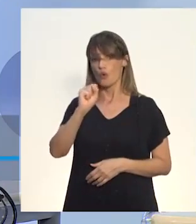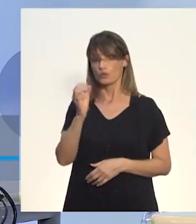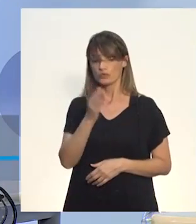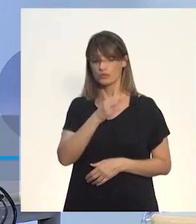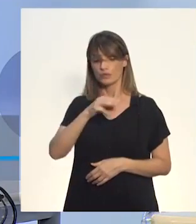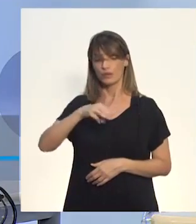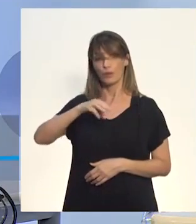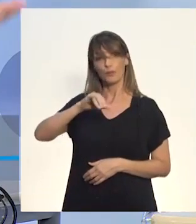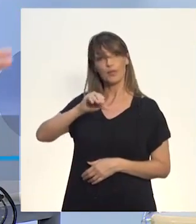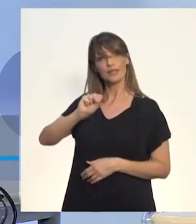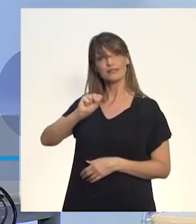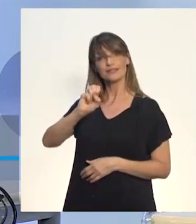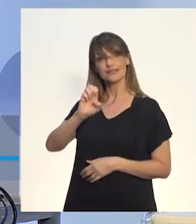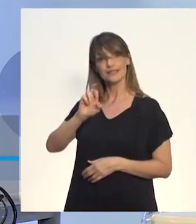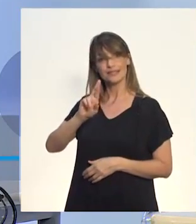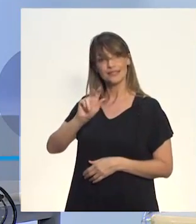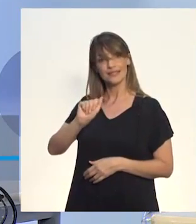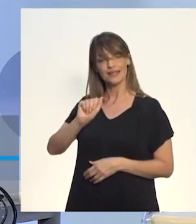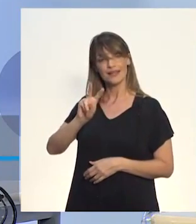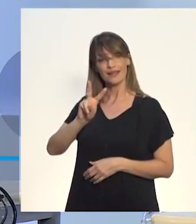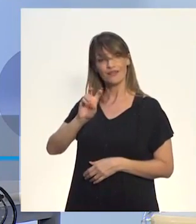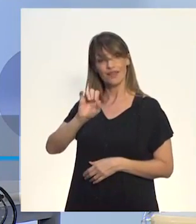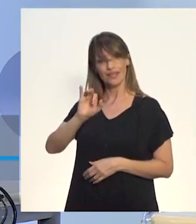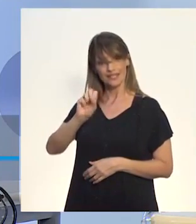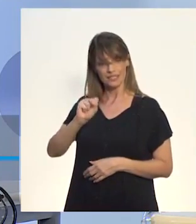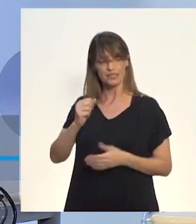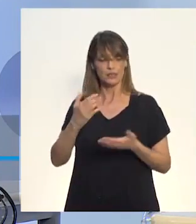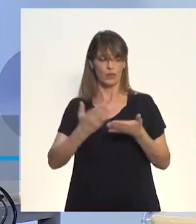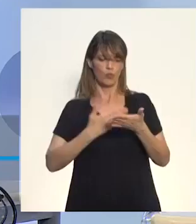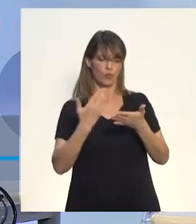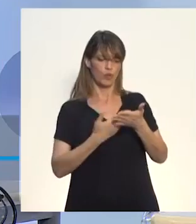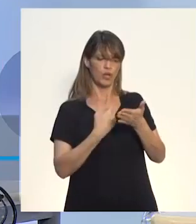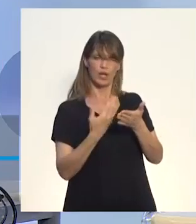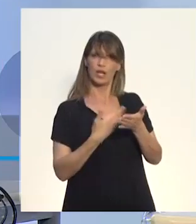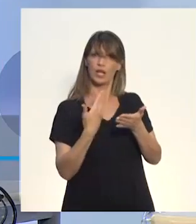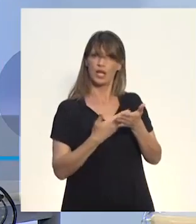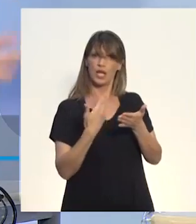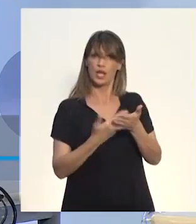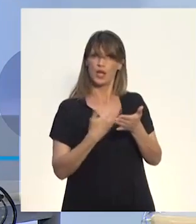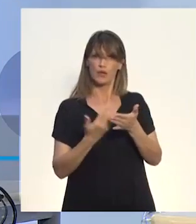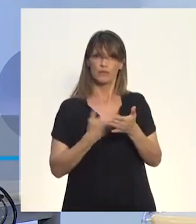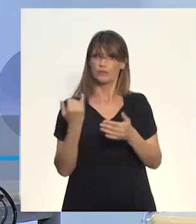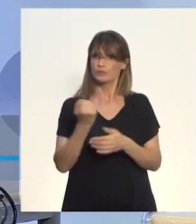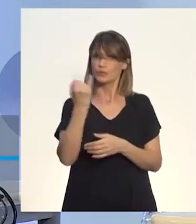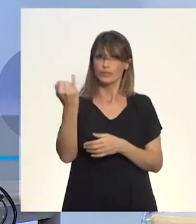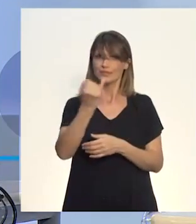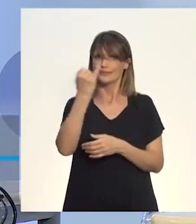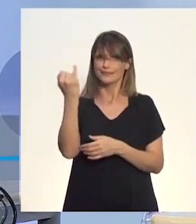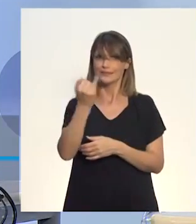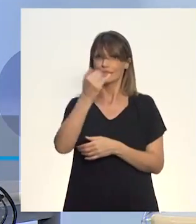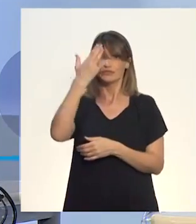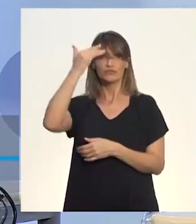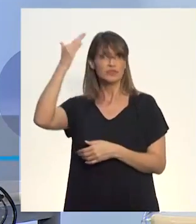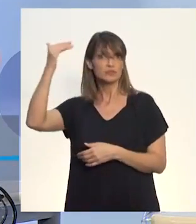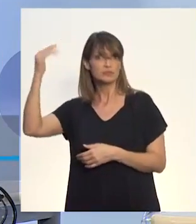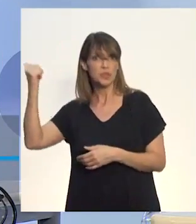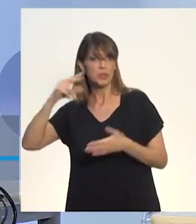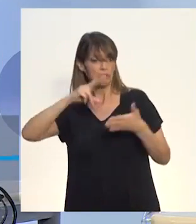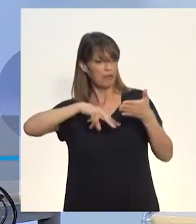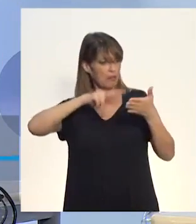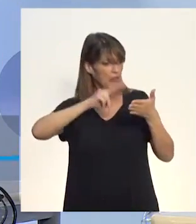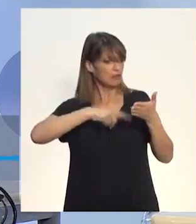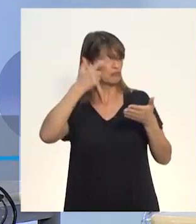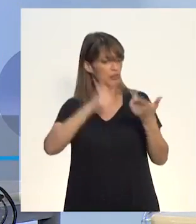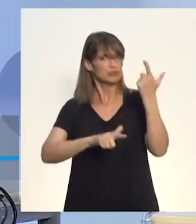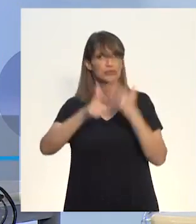obra mais conhecida do Victor Hugo, até hoje, nossa, extremamente reconhecida, debatida, lida, relida, trelida em